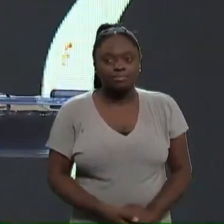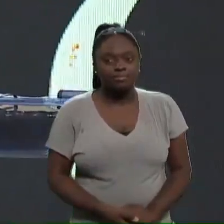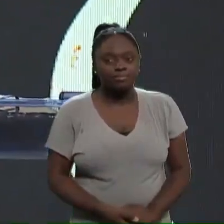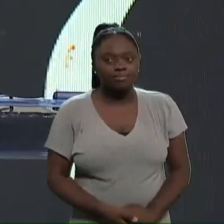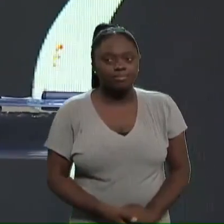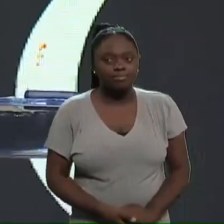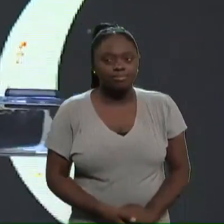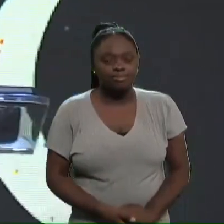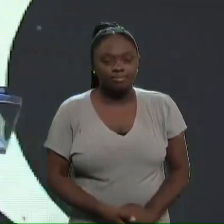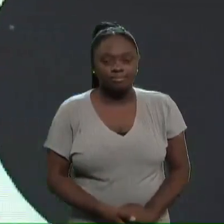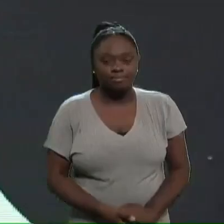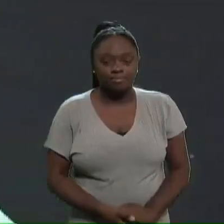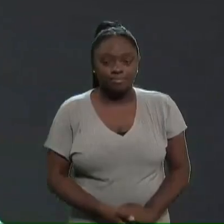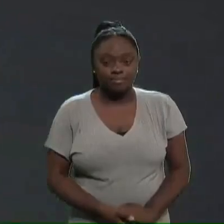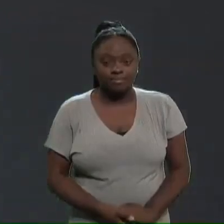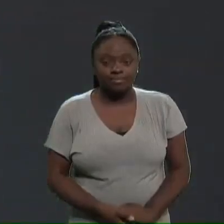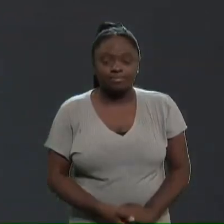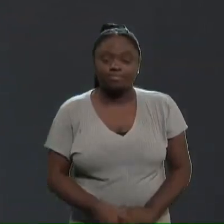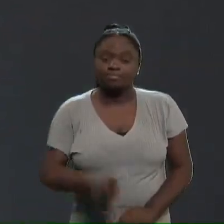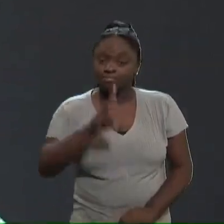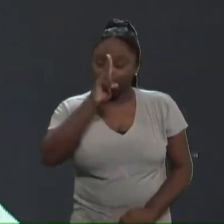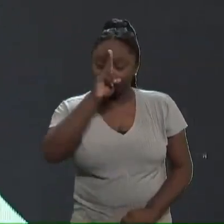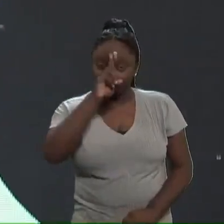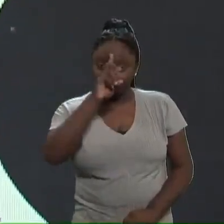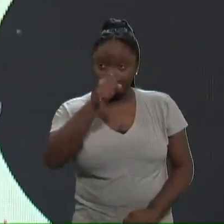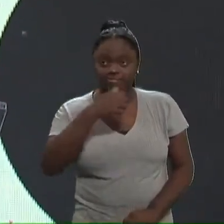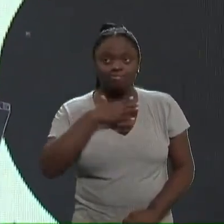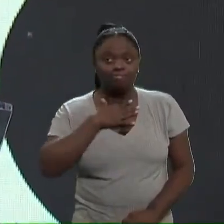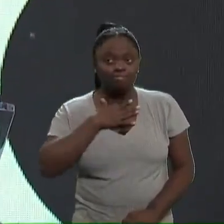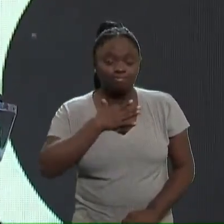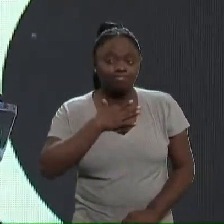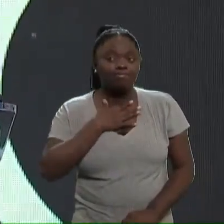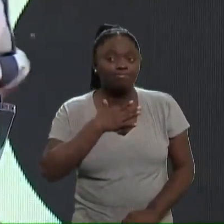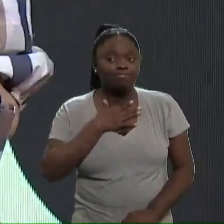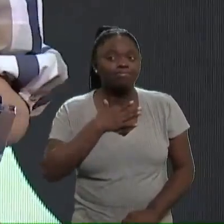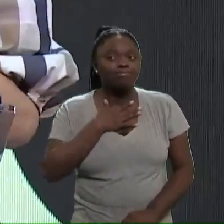Meu irmão, isso aqui é forte para mim.